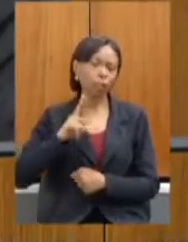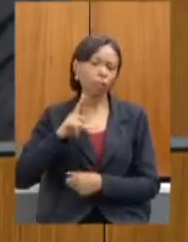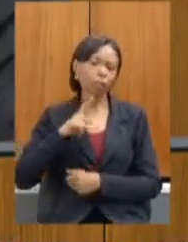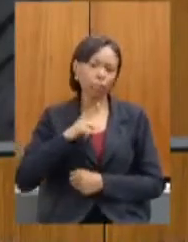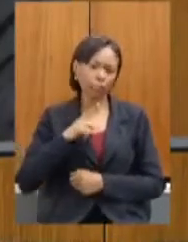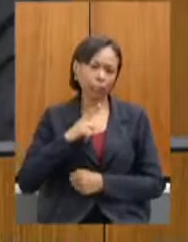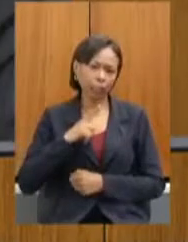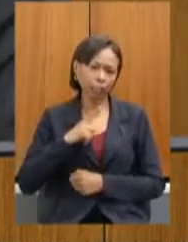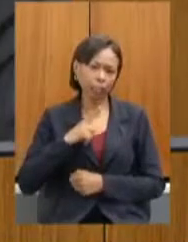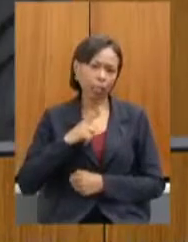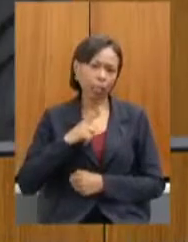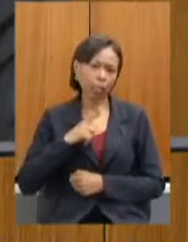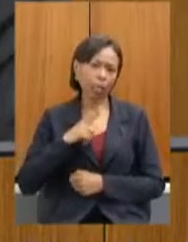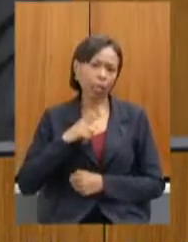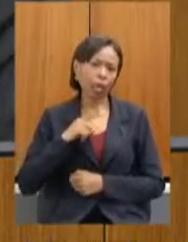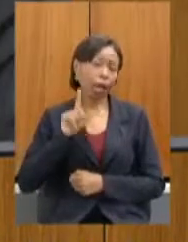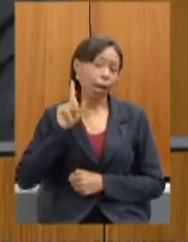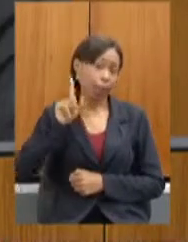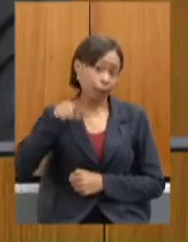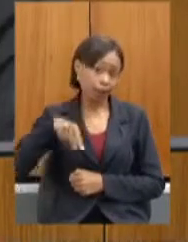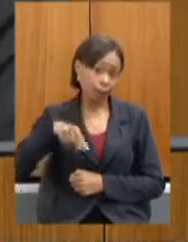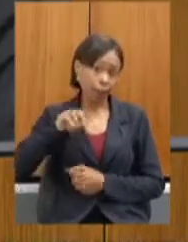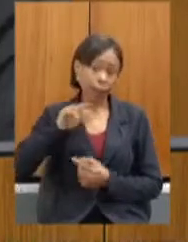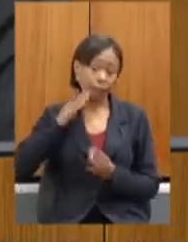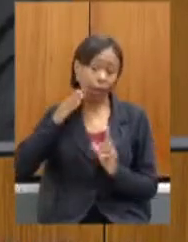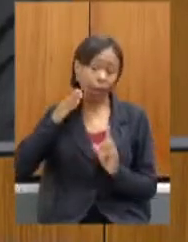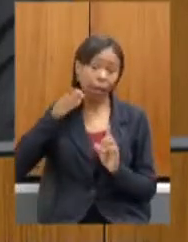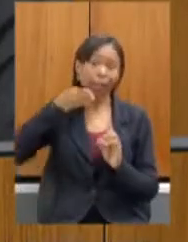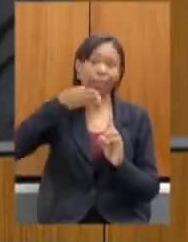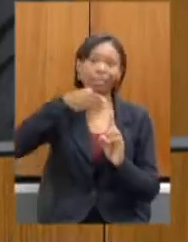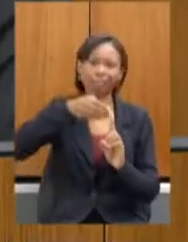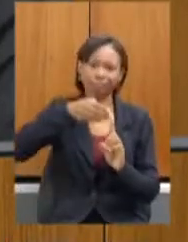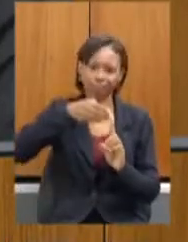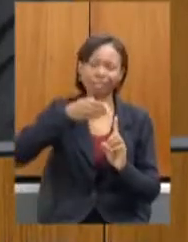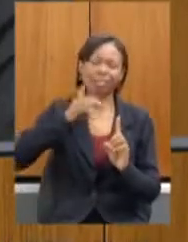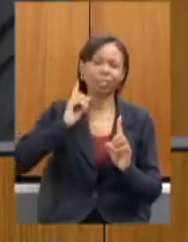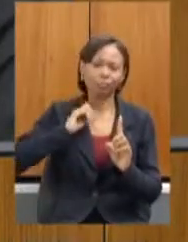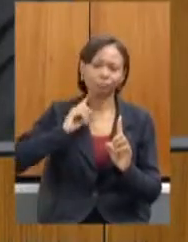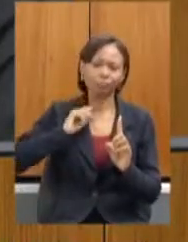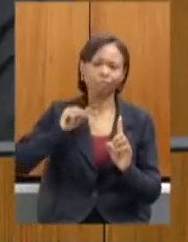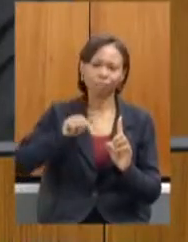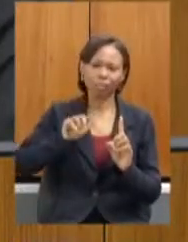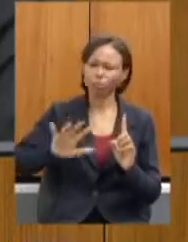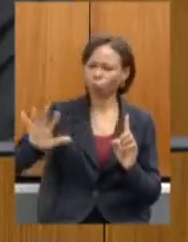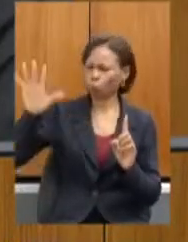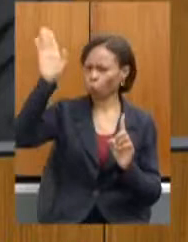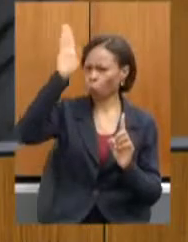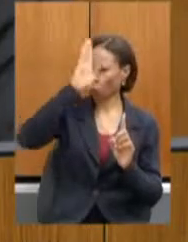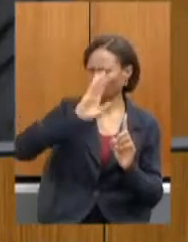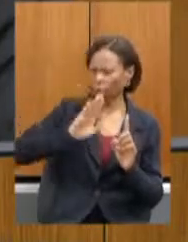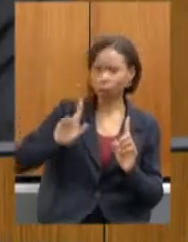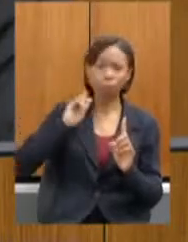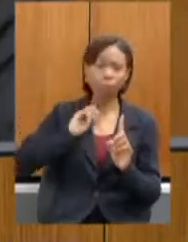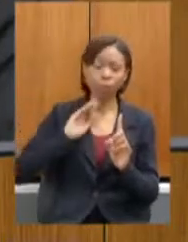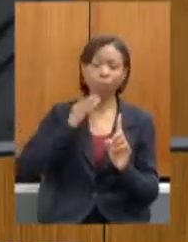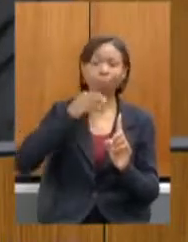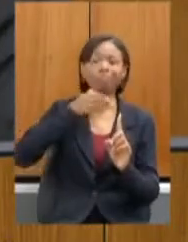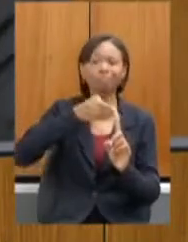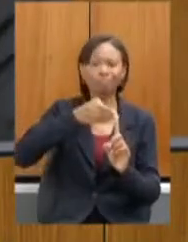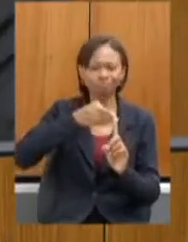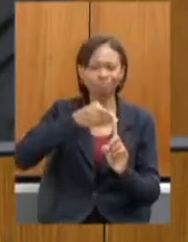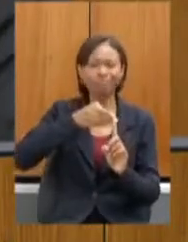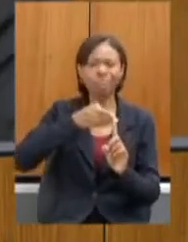sido referência em relação ao restante do Brasil na questão do enfrentamento ao coronavírus